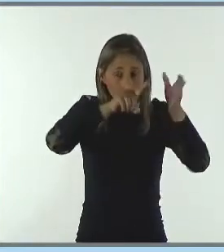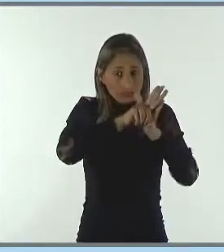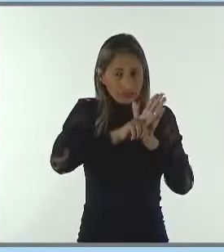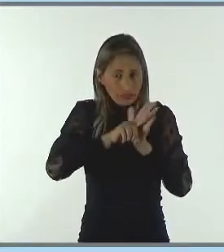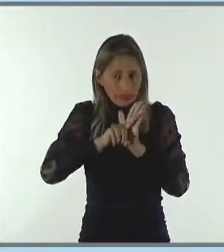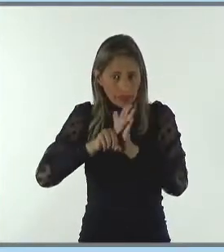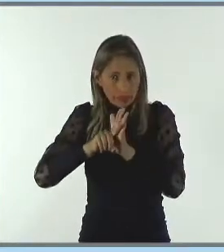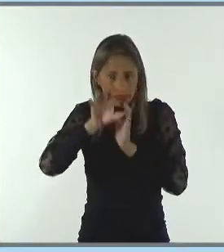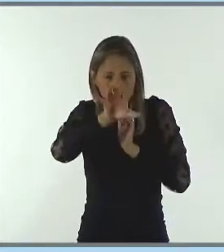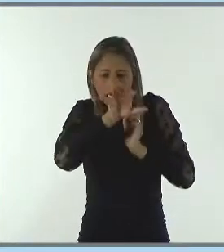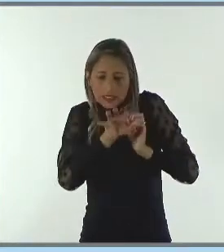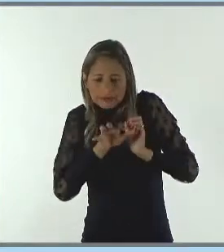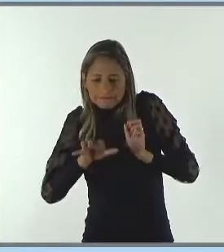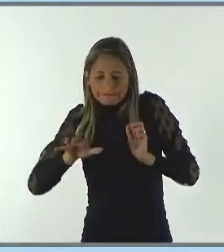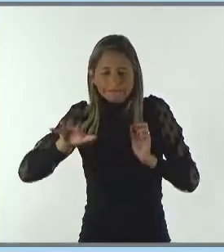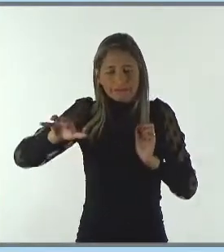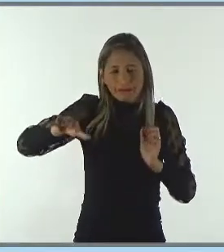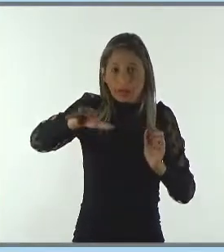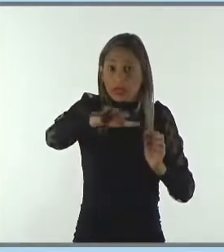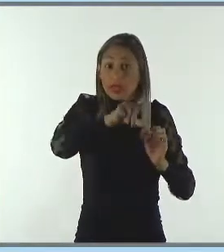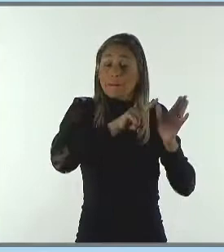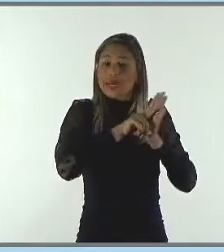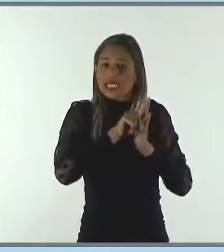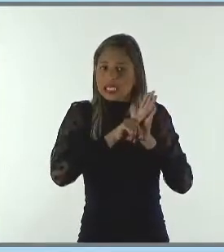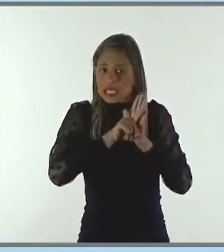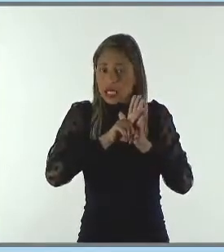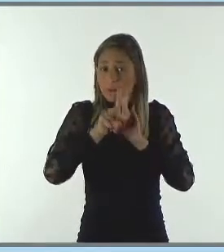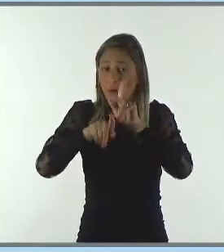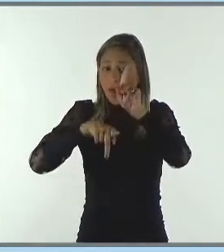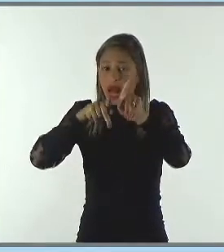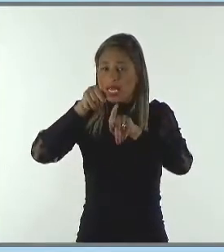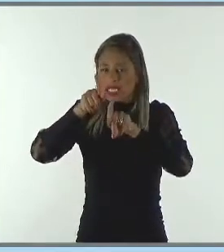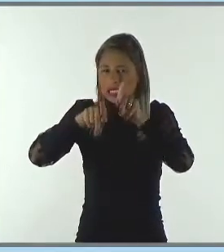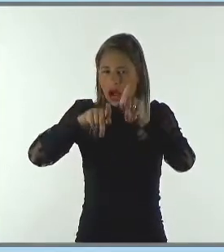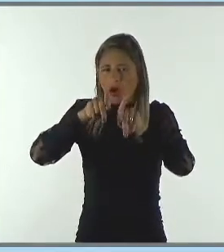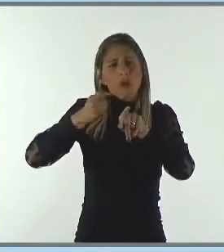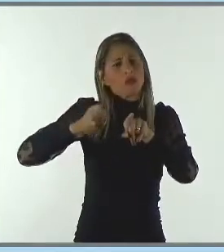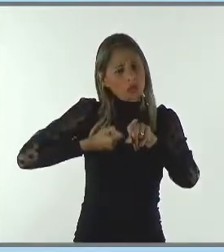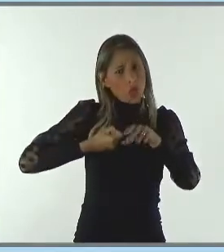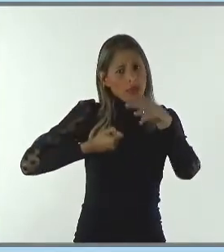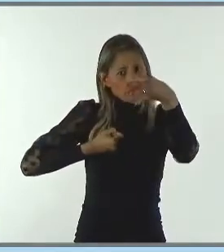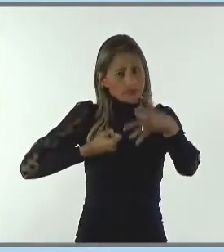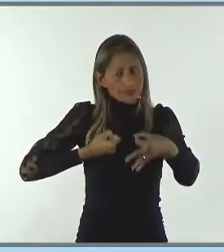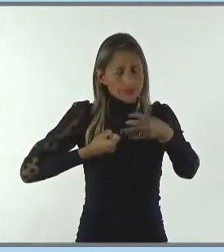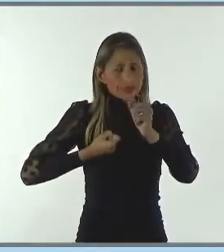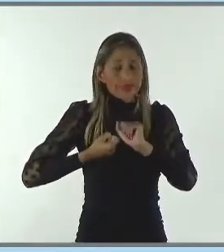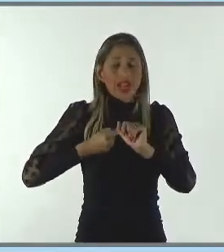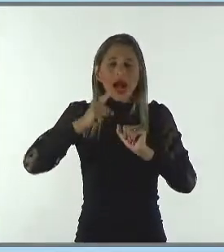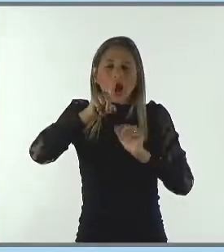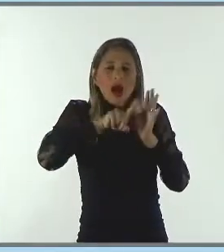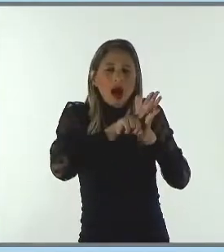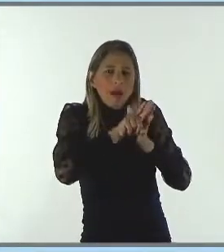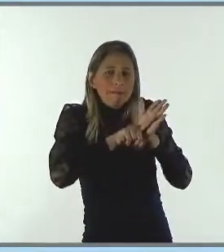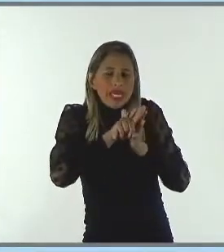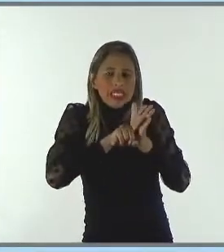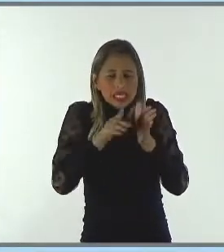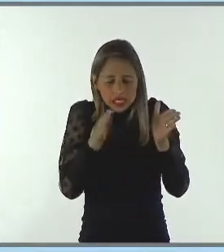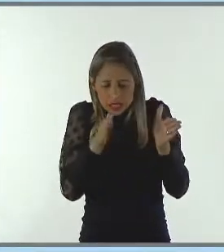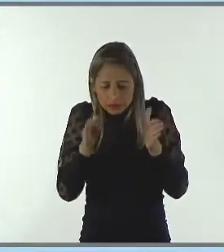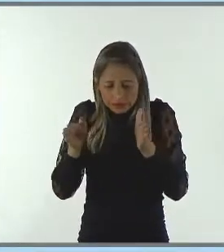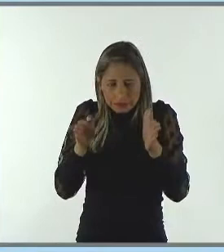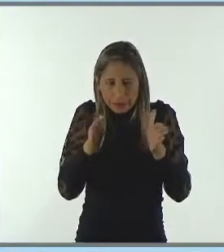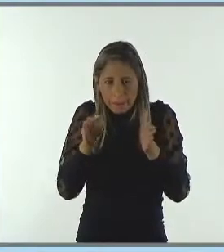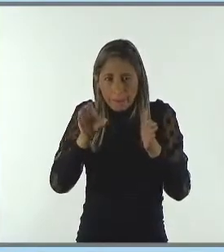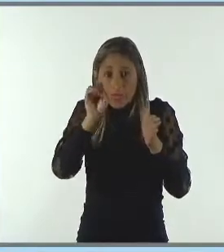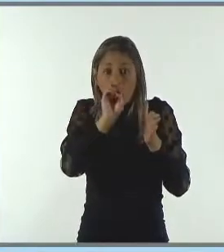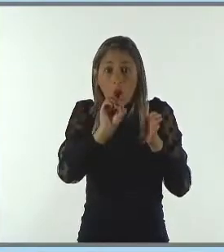municípios centrais, com um número de população considerável, e essa pesquisa foi feita entre